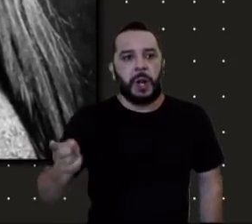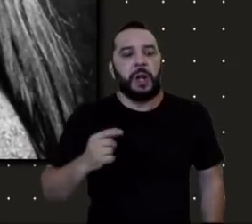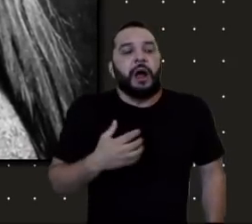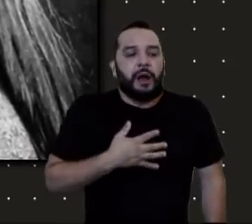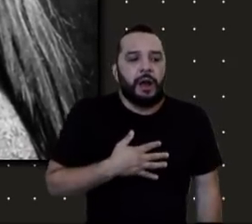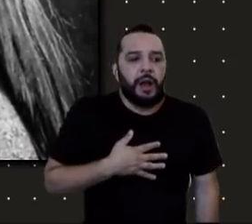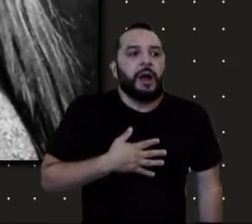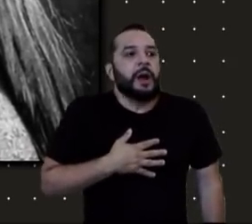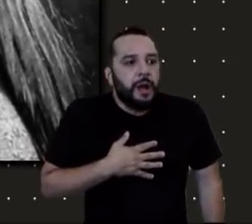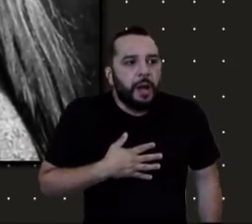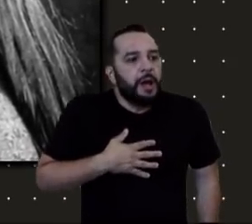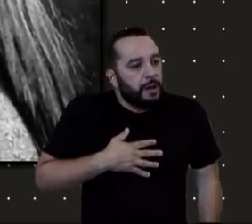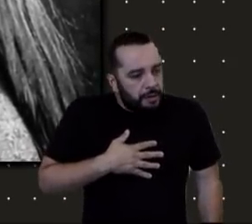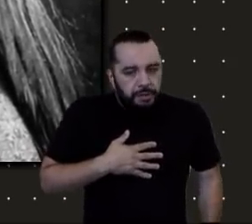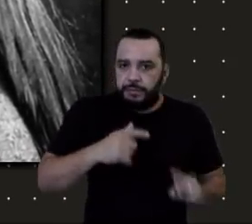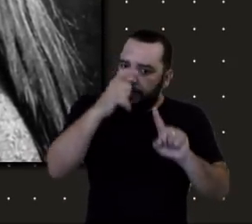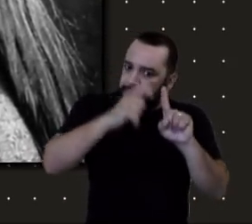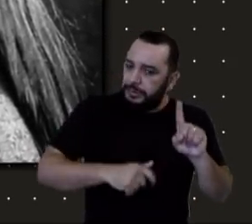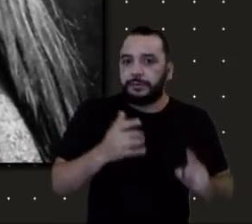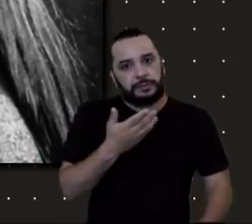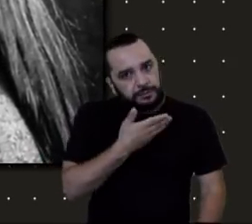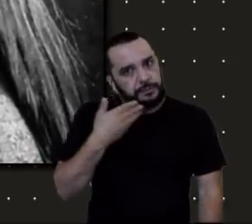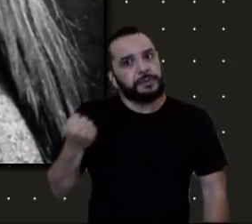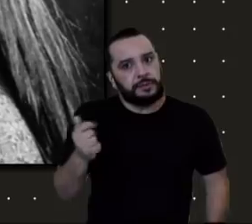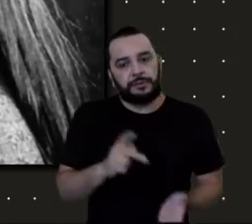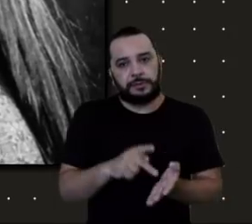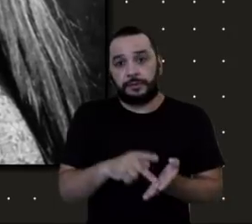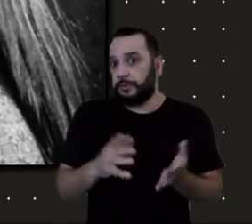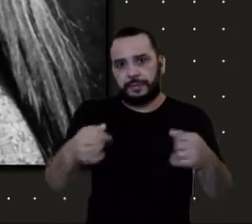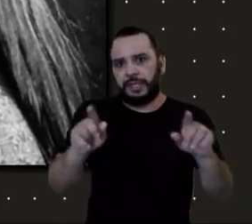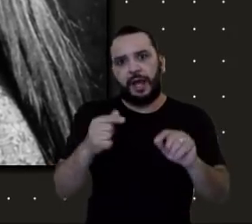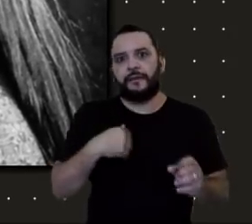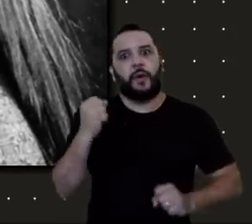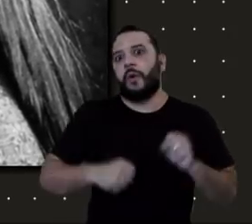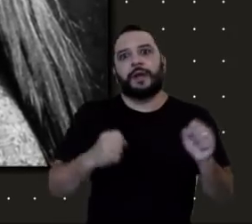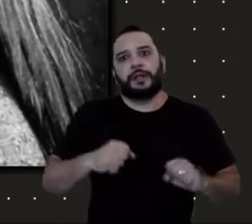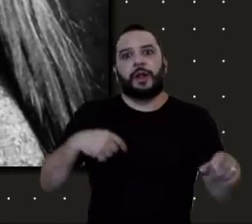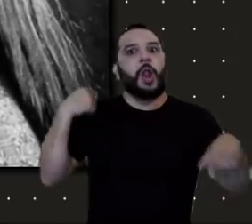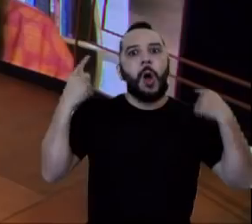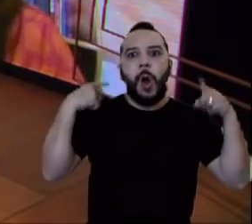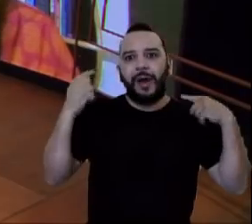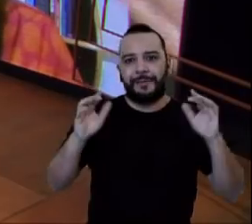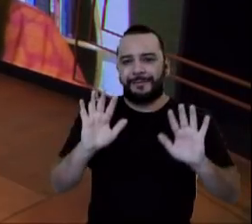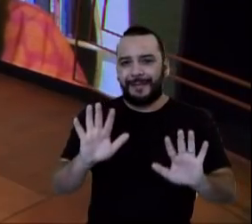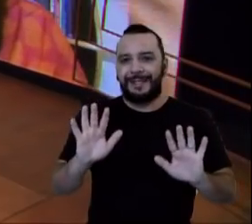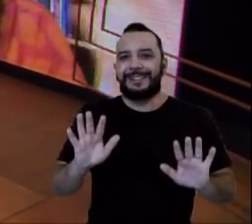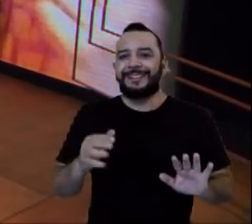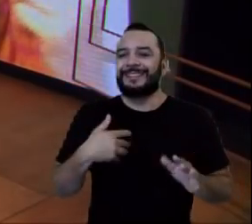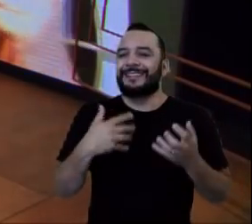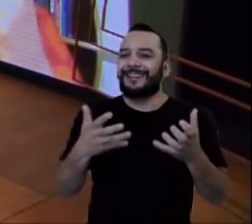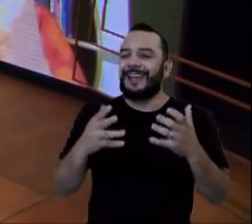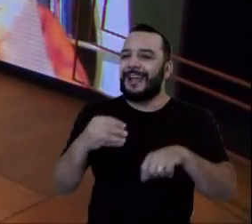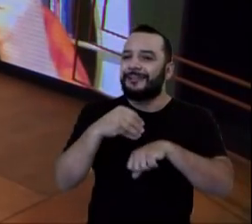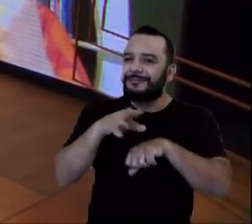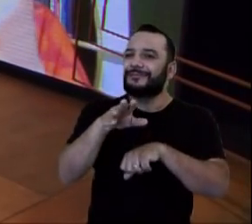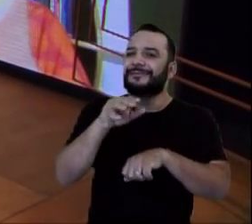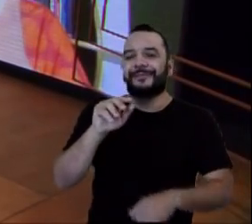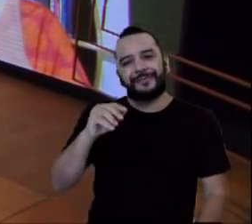Esse ensinamento que ele me deu, na verdade, claro que tem um lado que você fala, não precisava, né, ter corrido enlouquecidamente lá. Mas ele quis